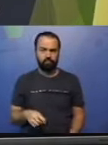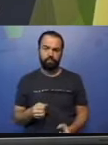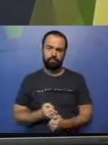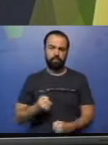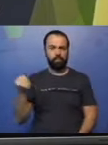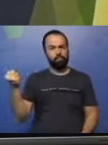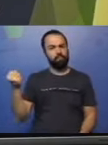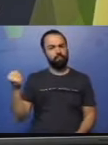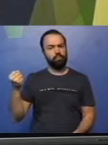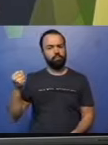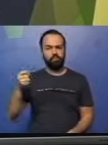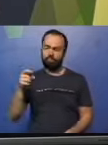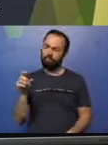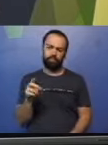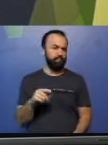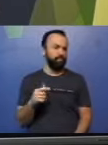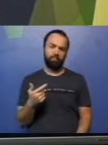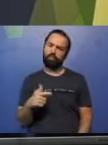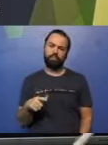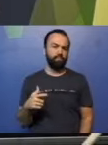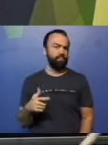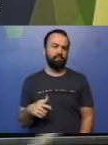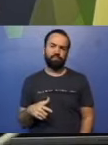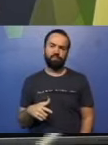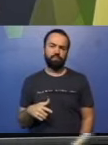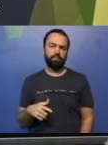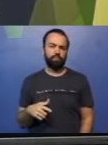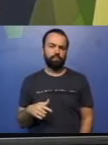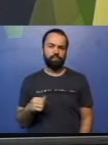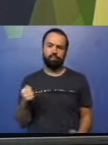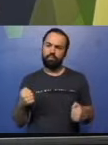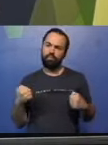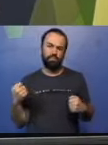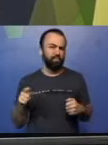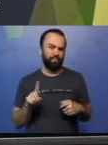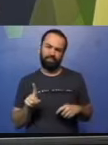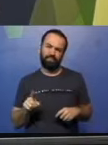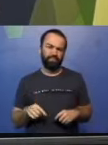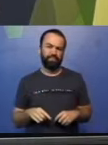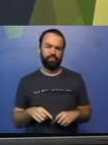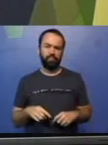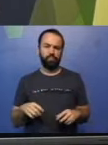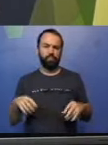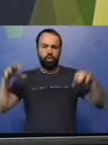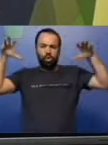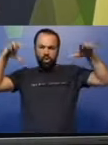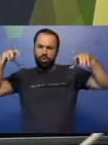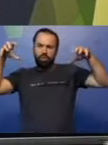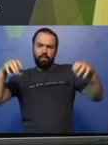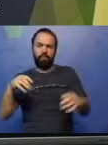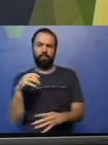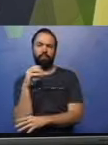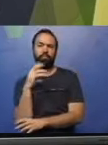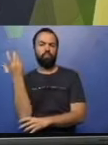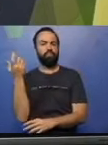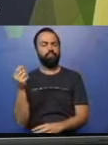levar guarda-chuva? Qual a chance de chover hoje? Quase